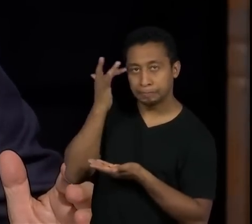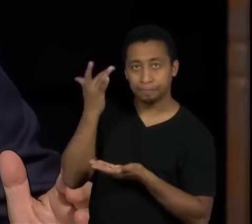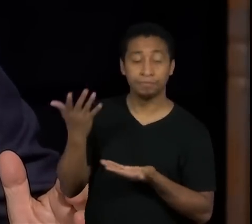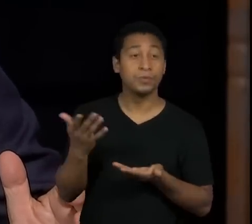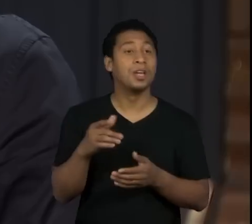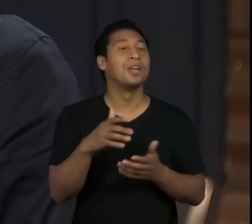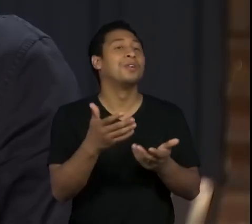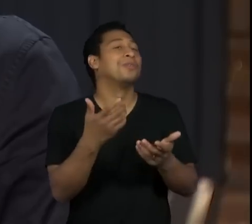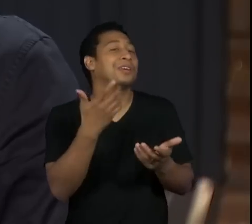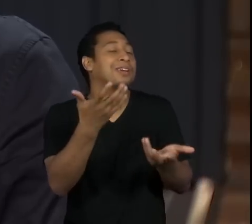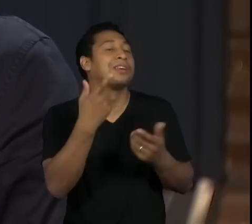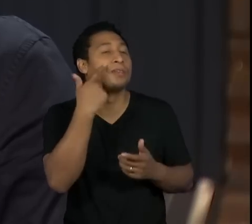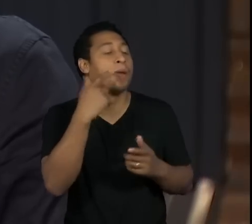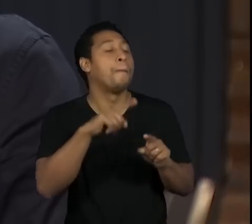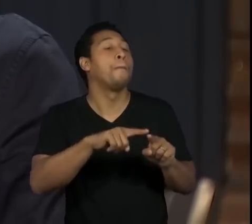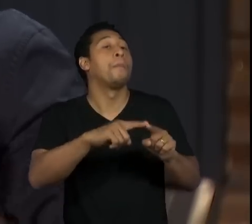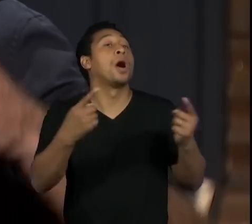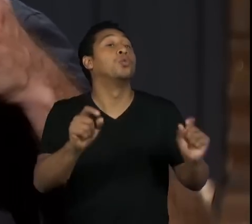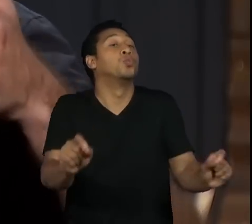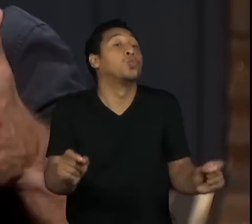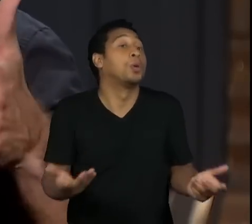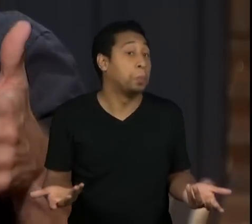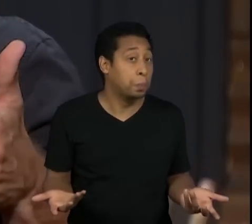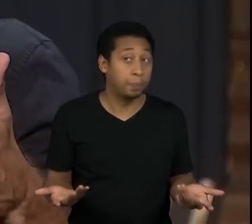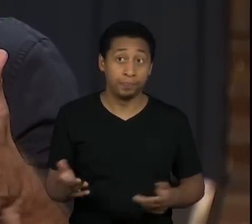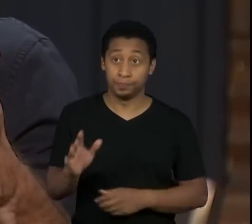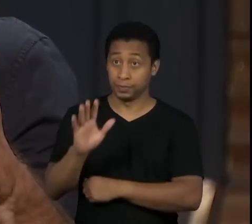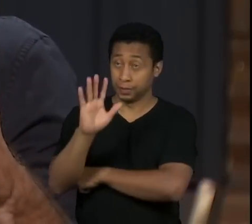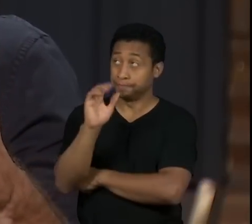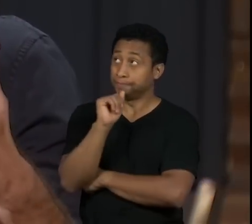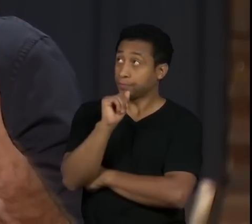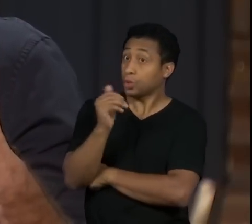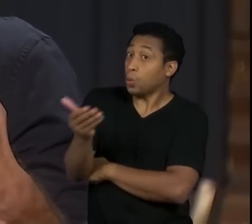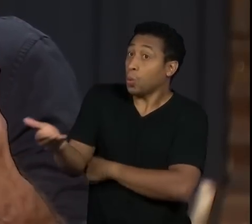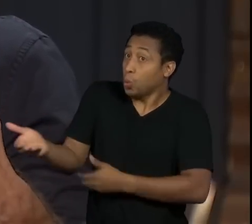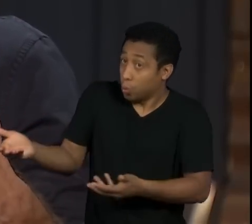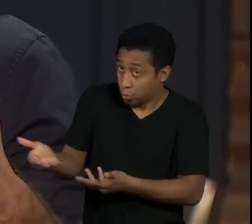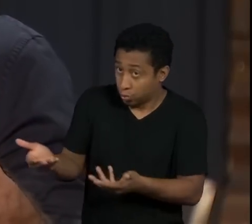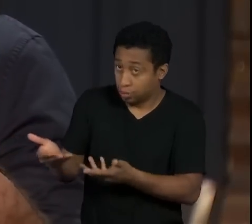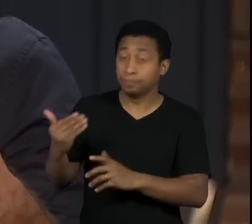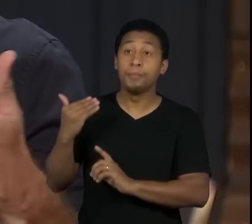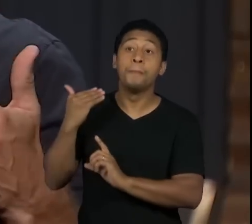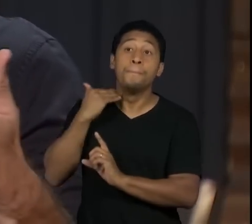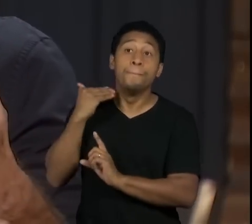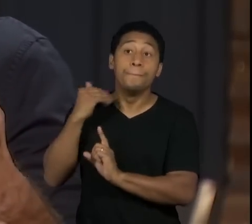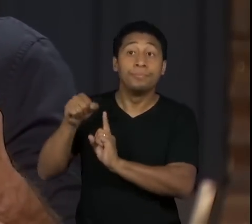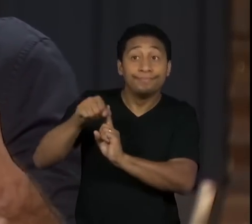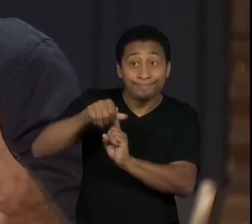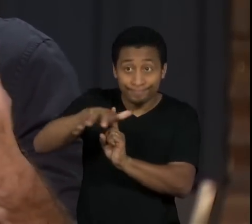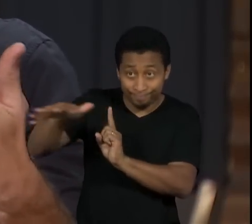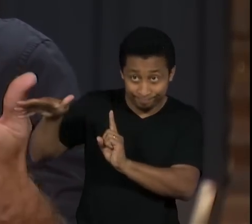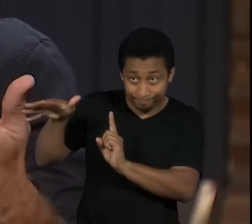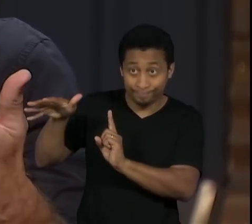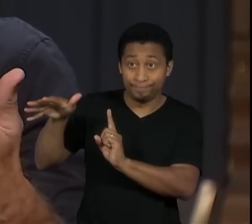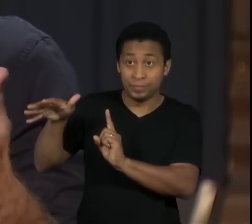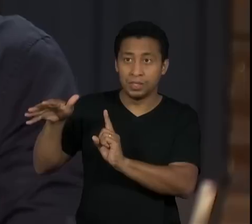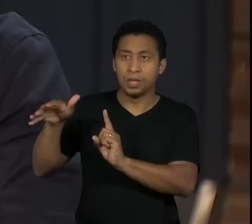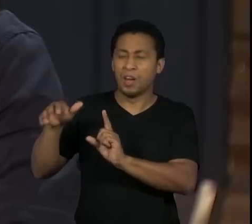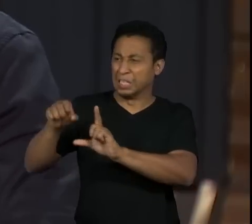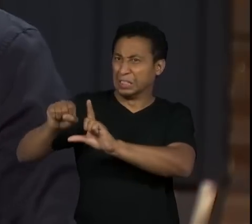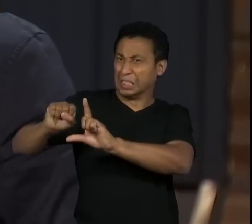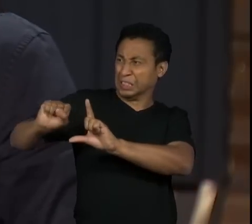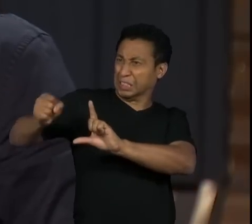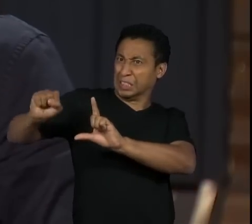qualidade. Eu não acho que hoje em dia, com o Banco Central resolvendo colocar o país como refém,